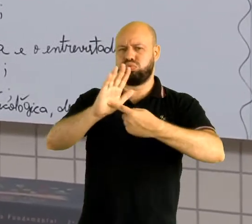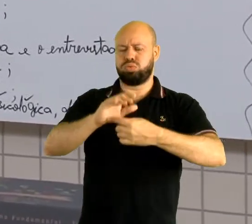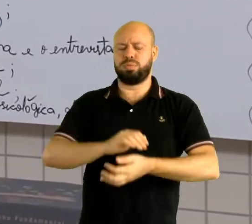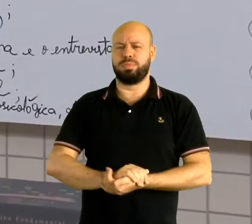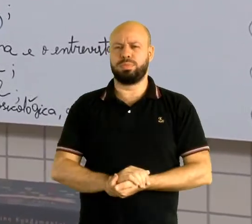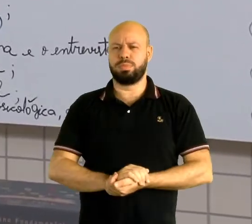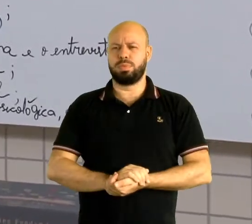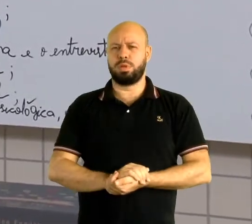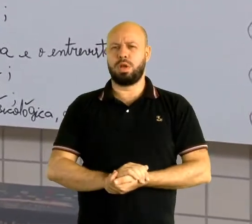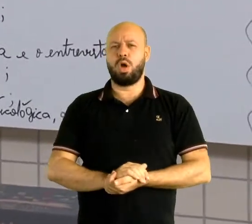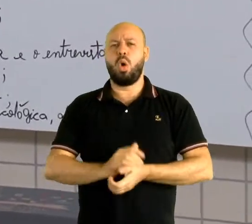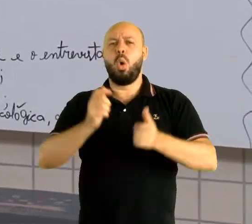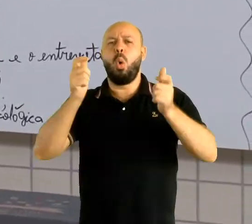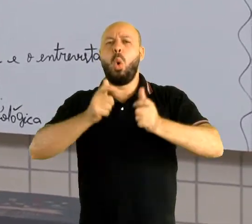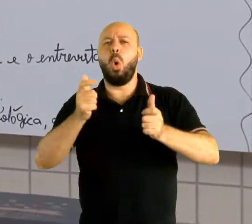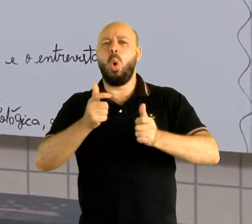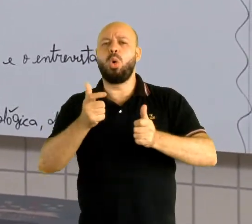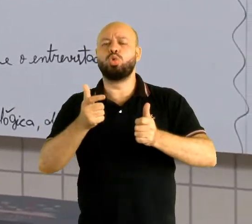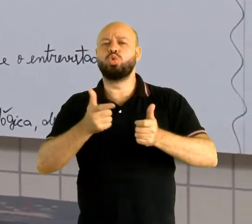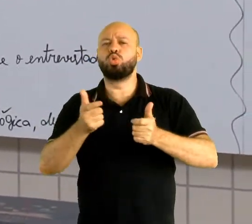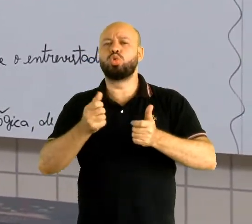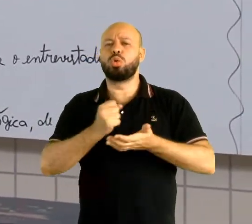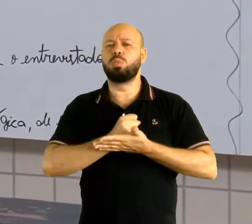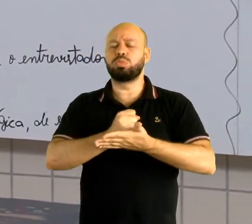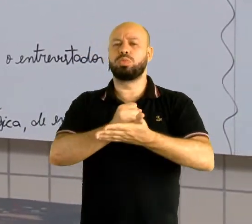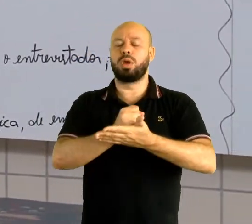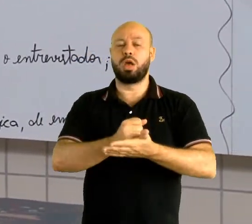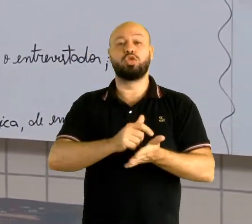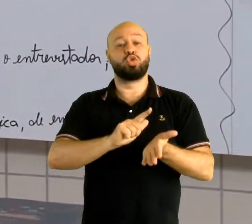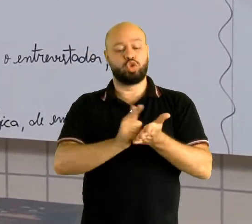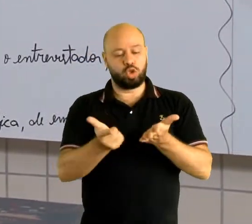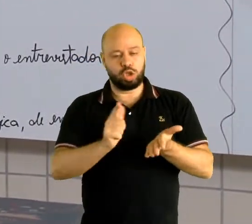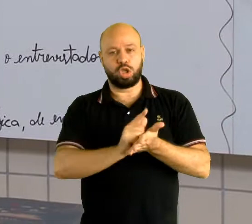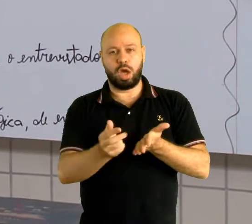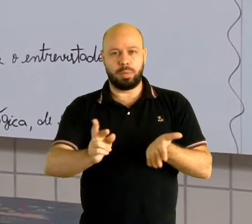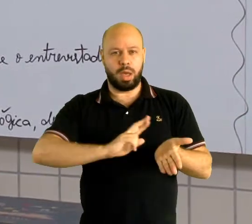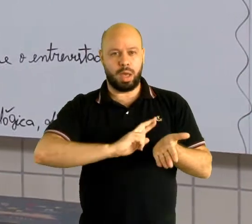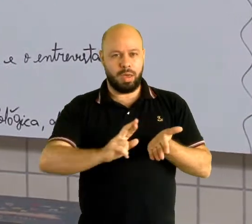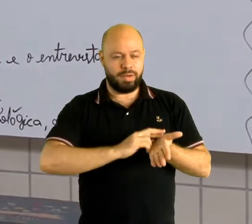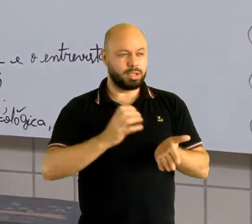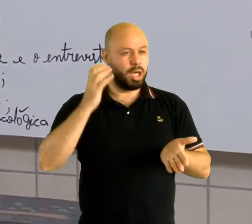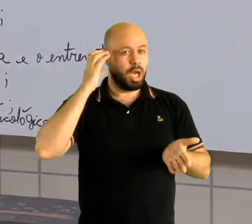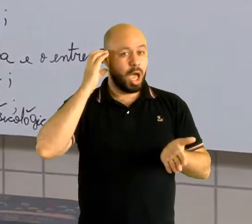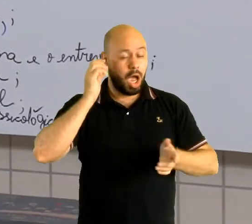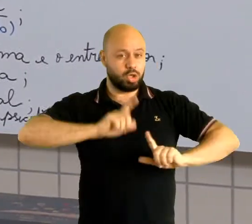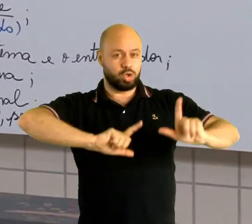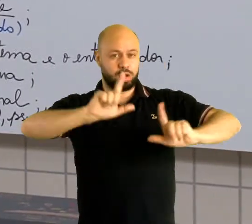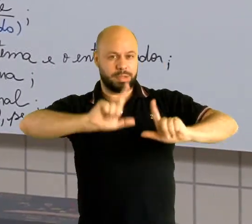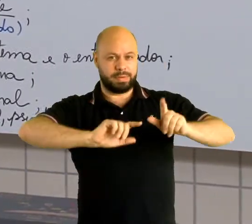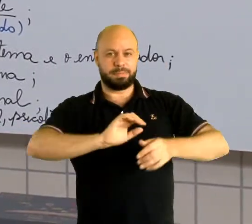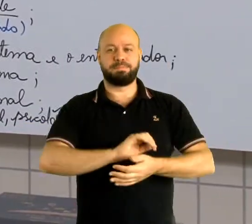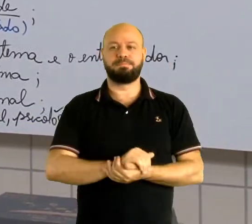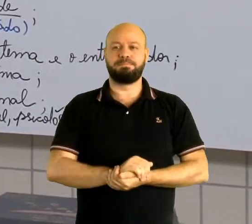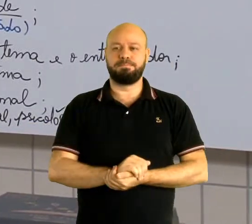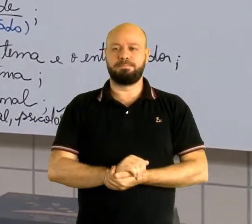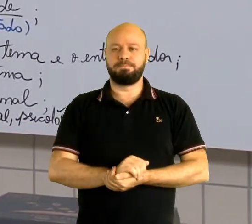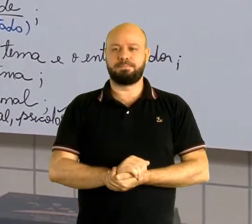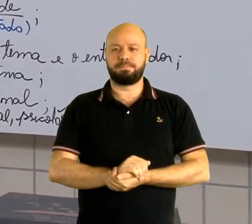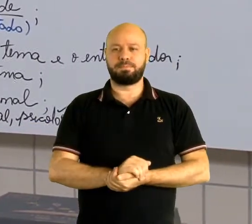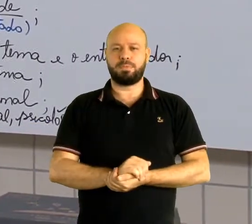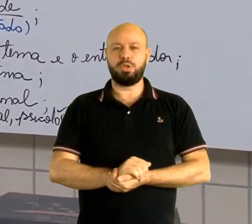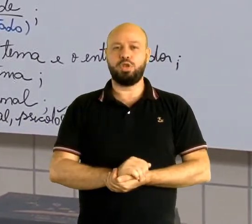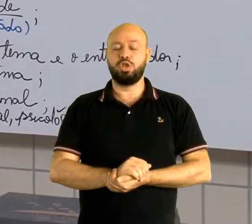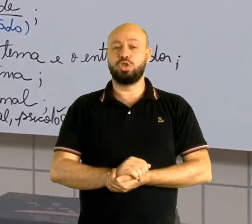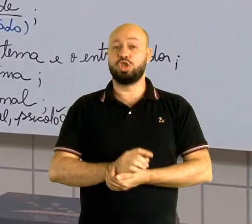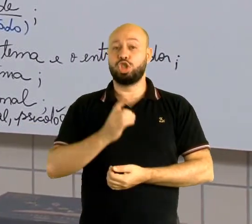Suporte, onde eu posso encontrar entrevistas em jornais, revistas, rádio, TV.